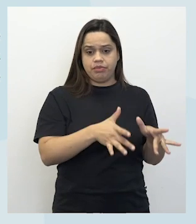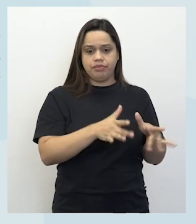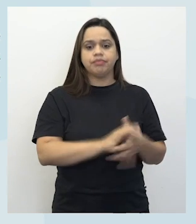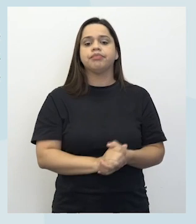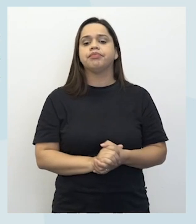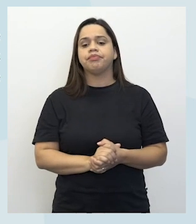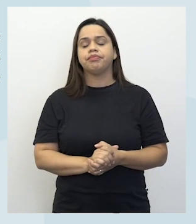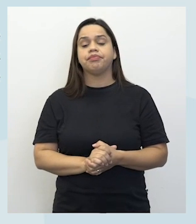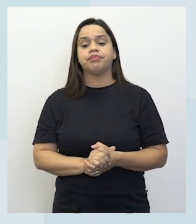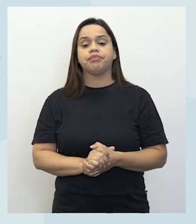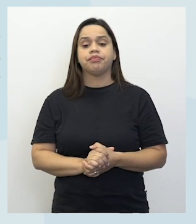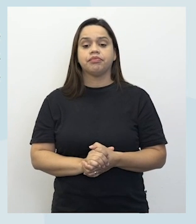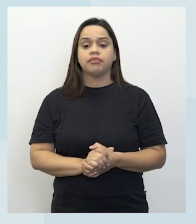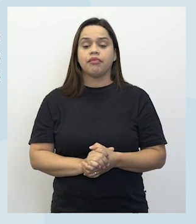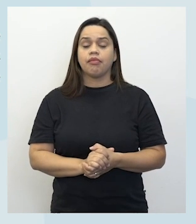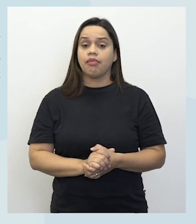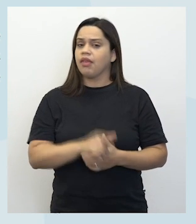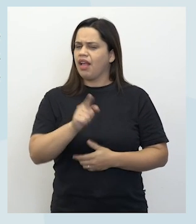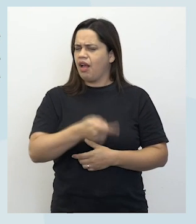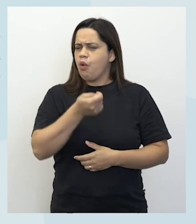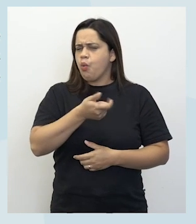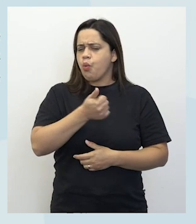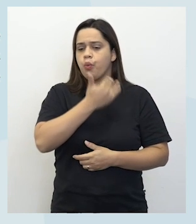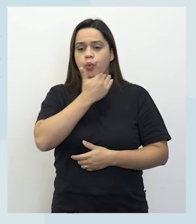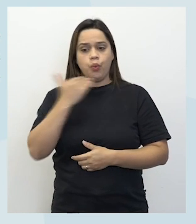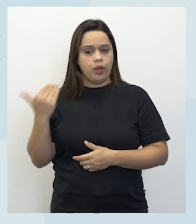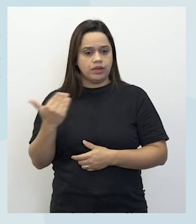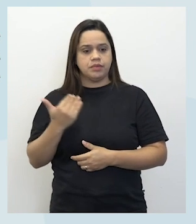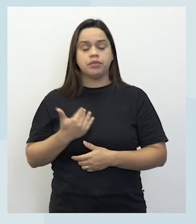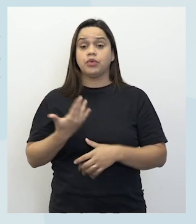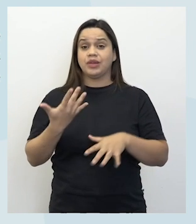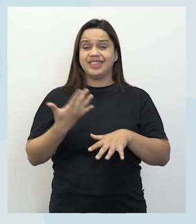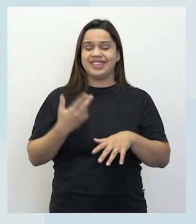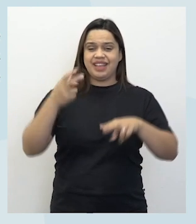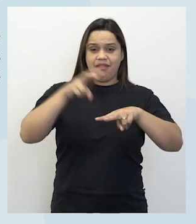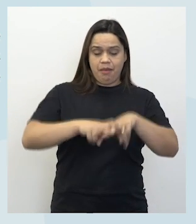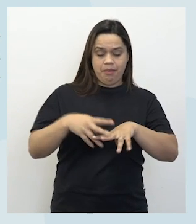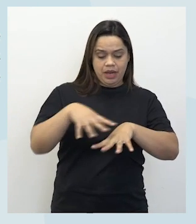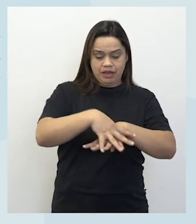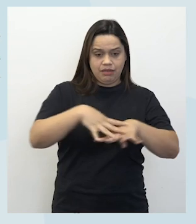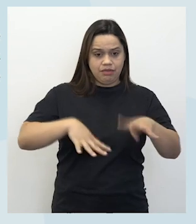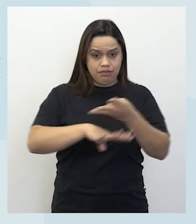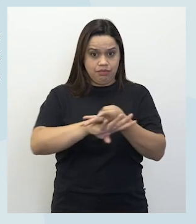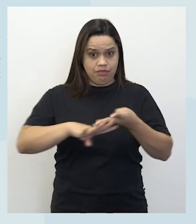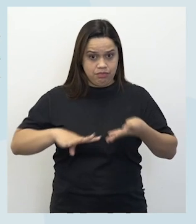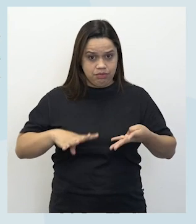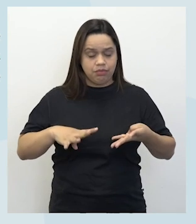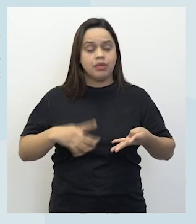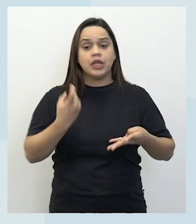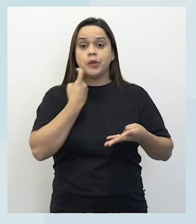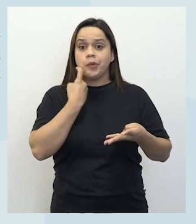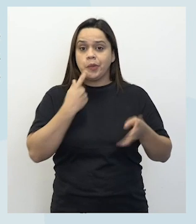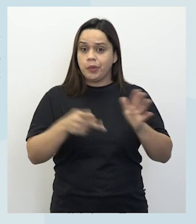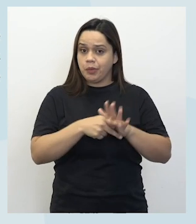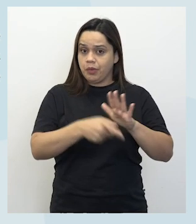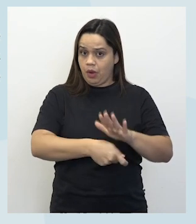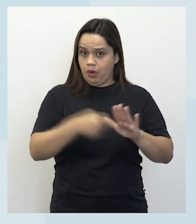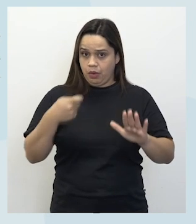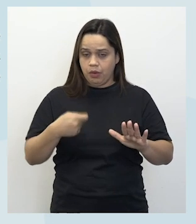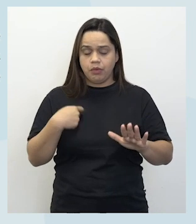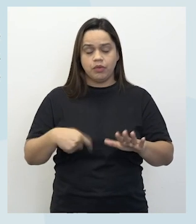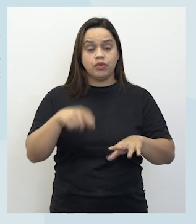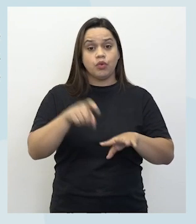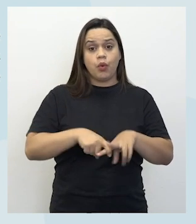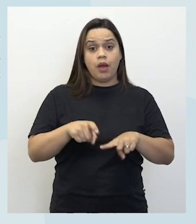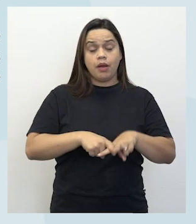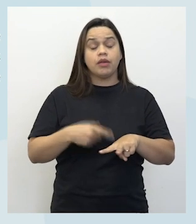mediterrânea em Israel. Ela estava quase morta, presa a uma rede de pesca com as